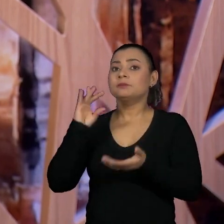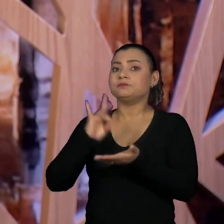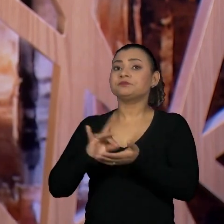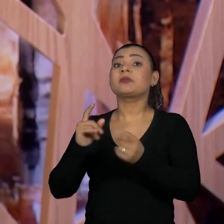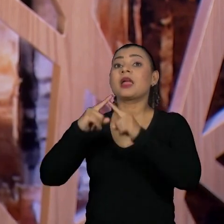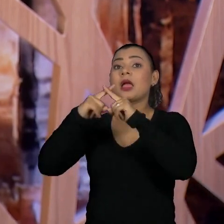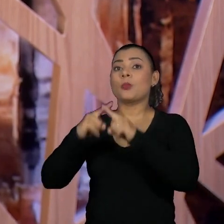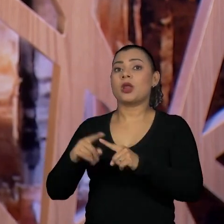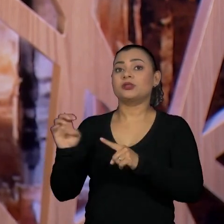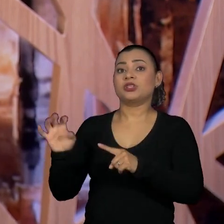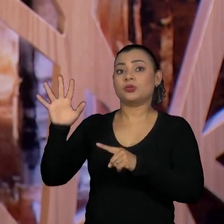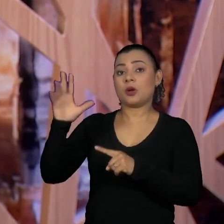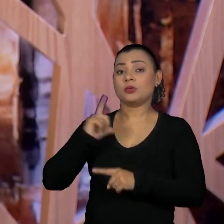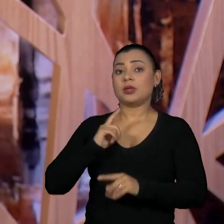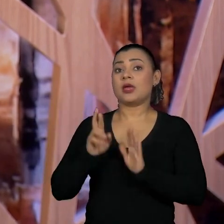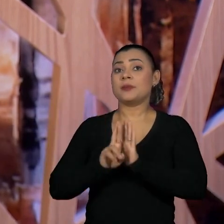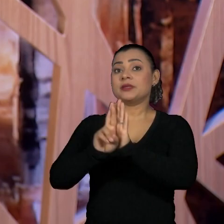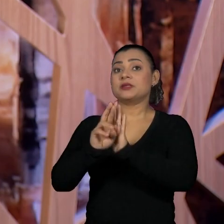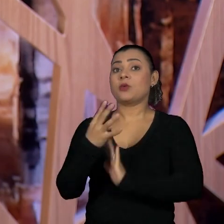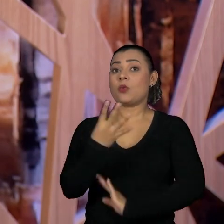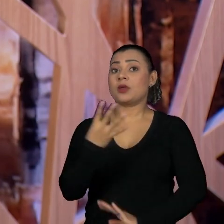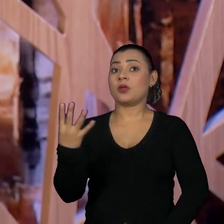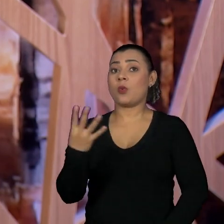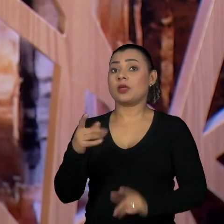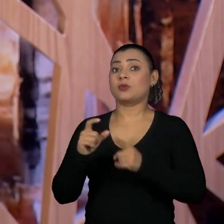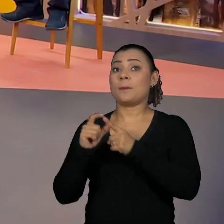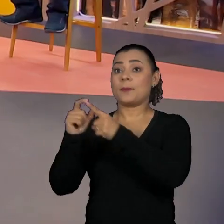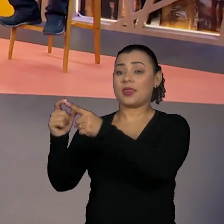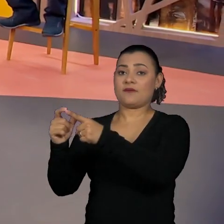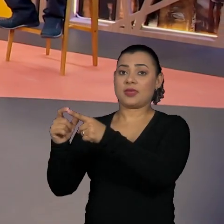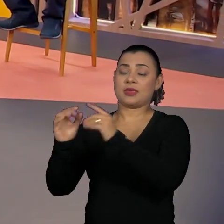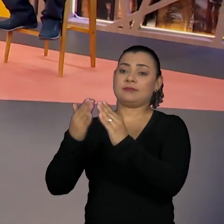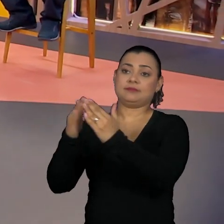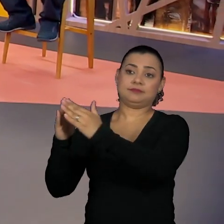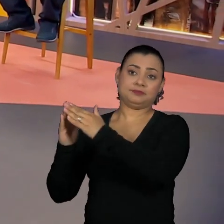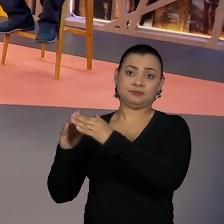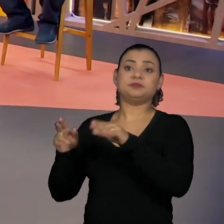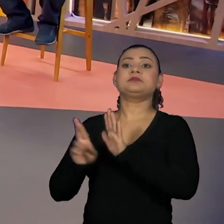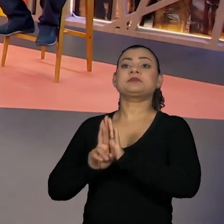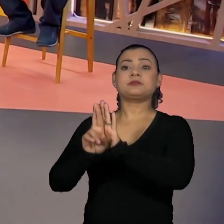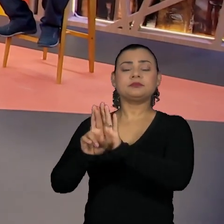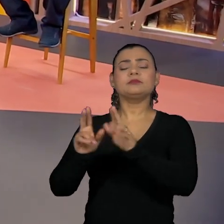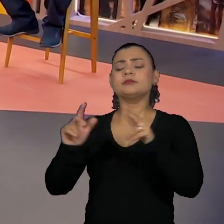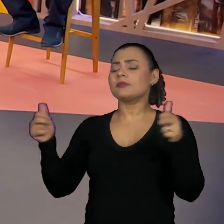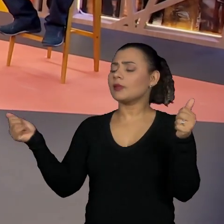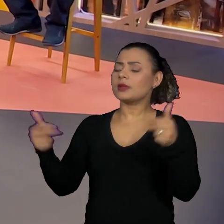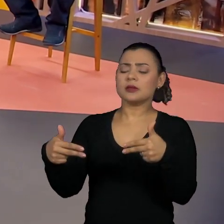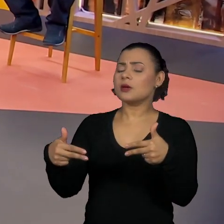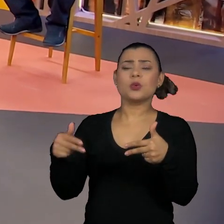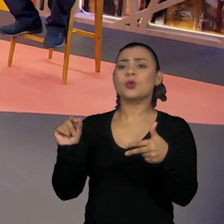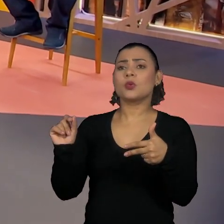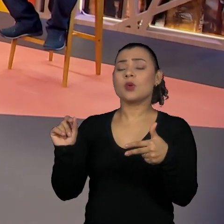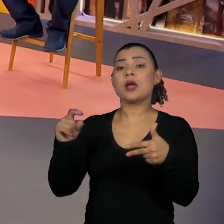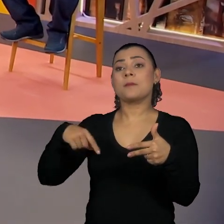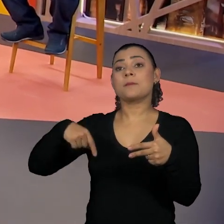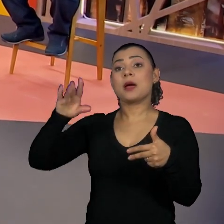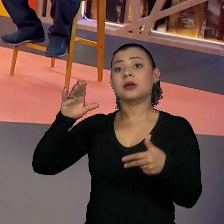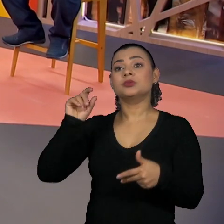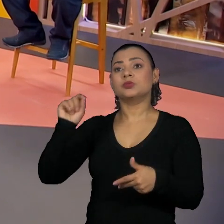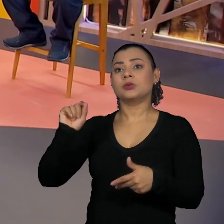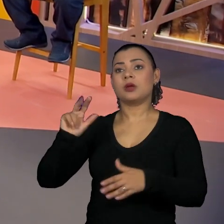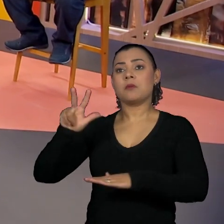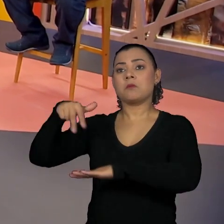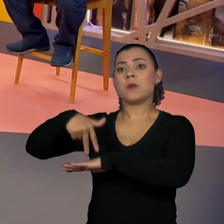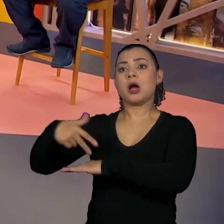com representação de 44 comunidades. E eu vejo o slam como um espaço majoritariamente formado